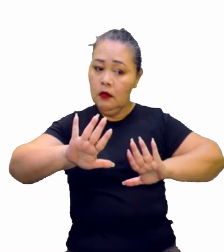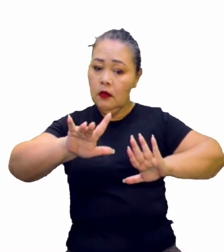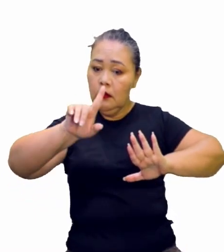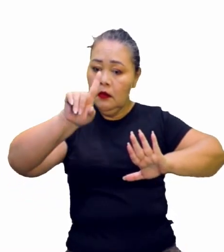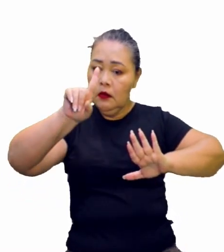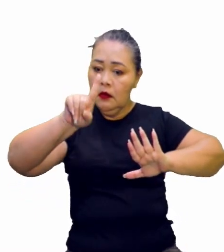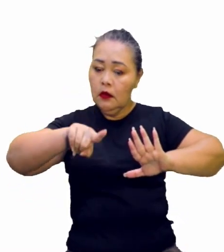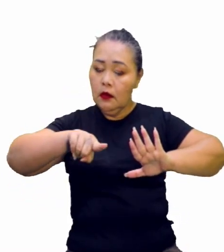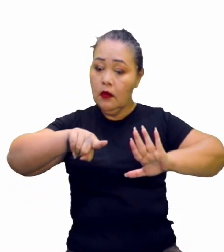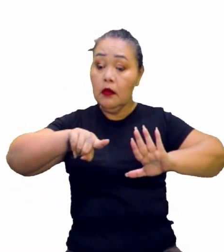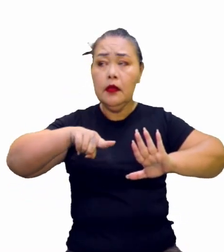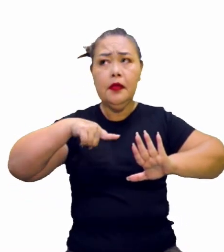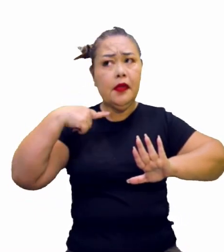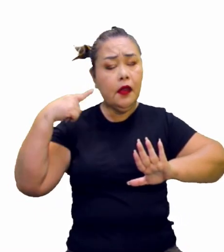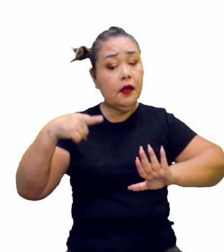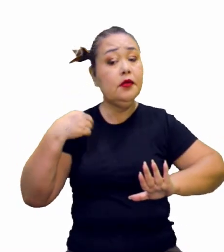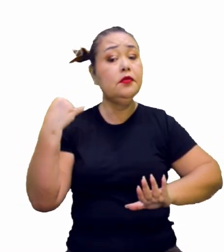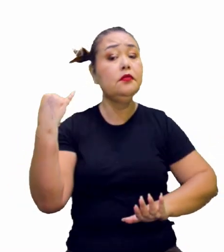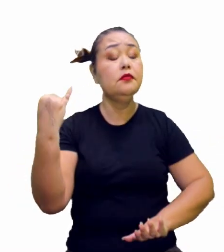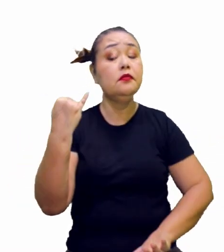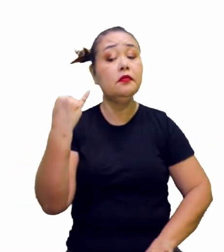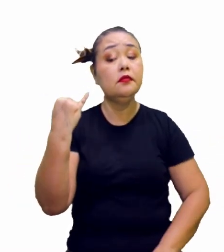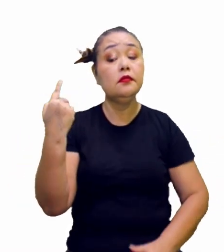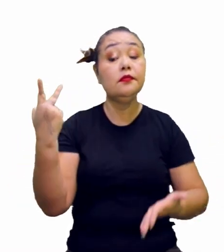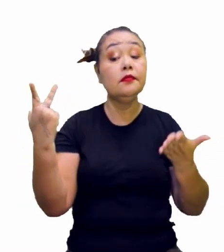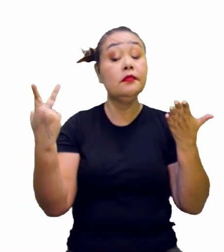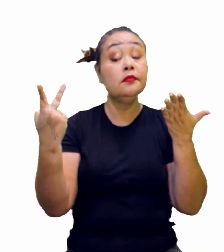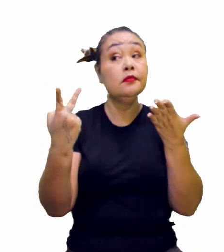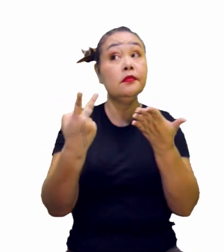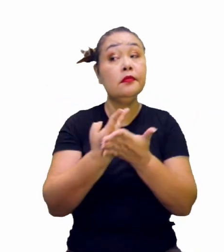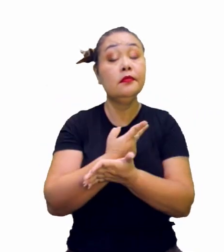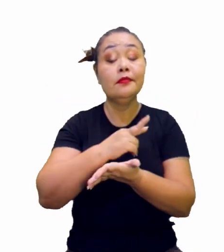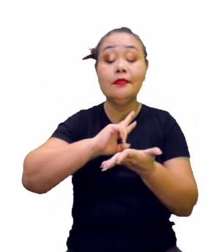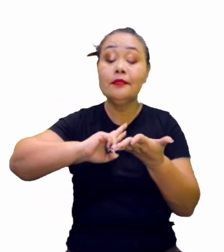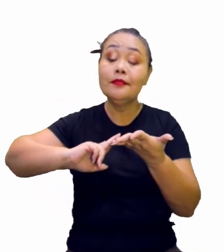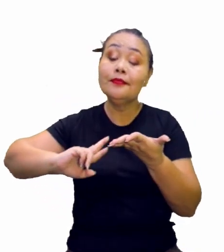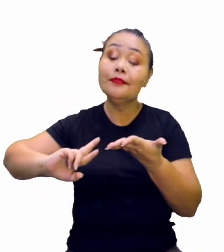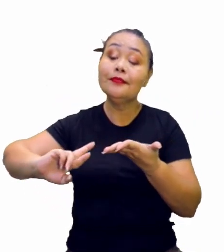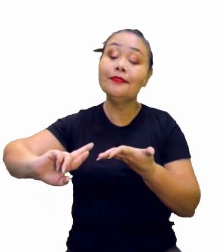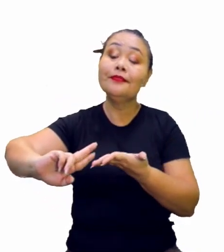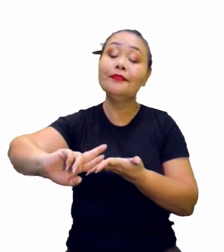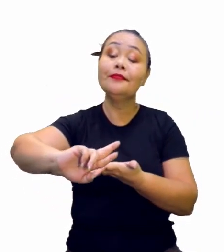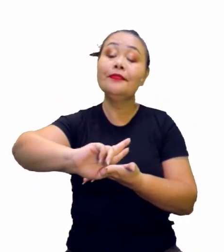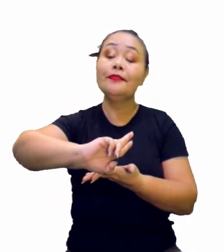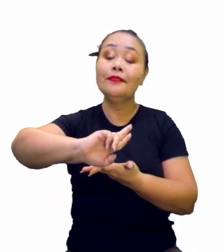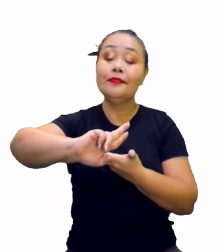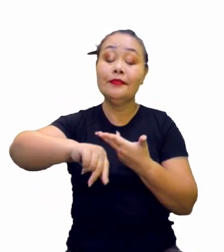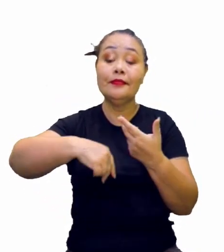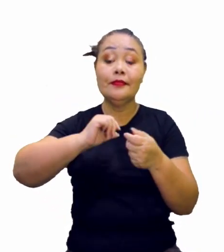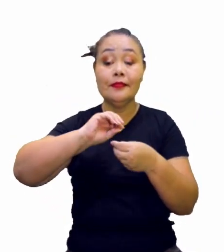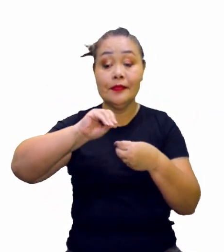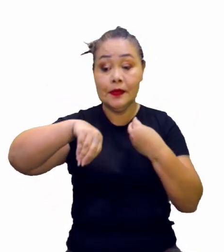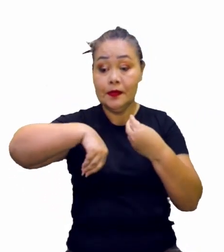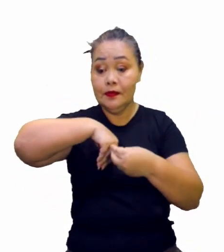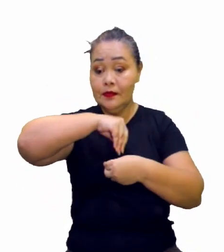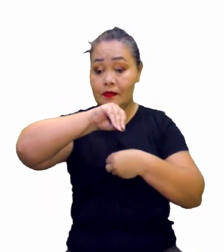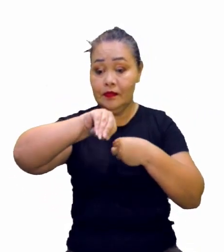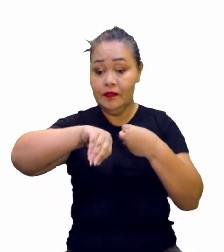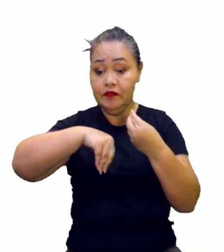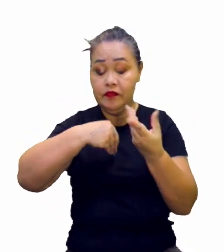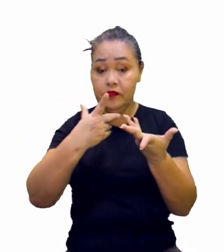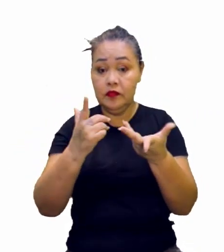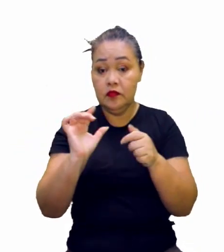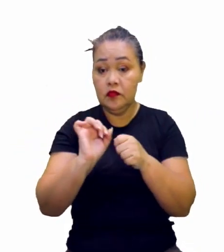extremamente importantes para ocorrer esta diversidade, heterogeneidade.